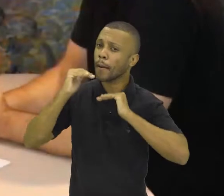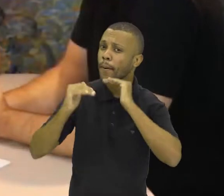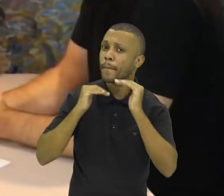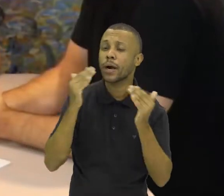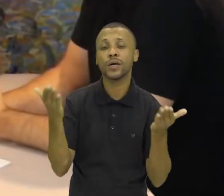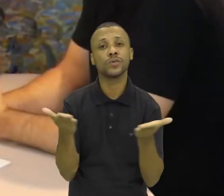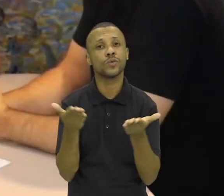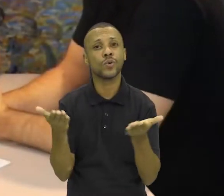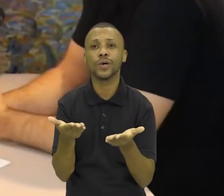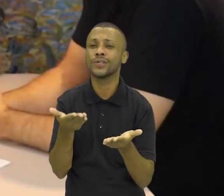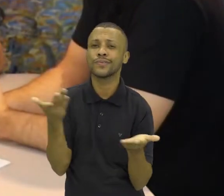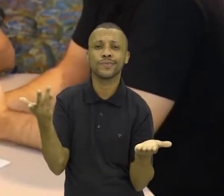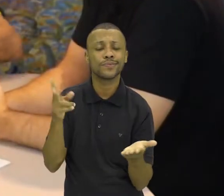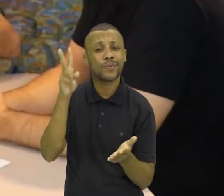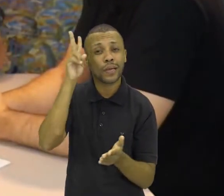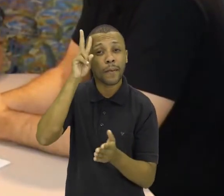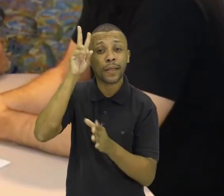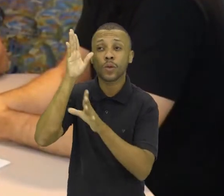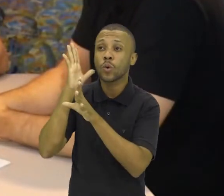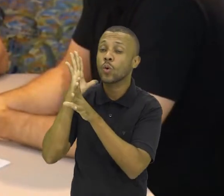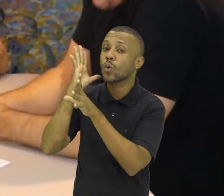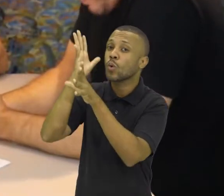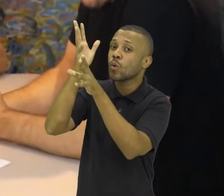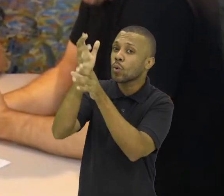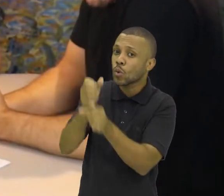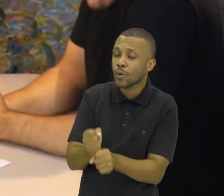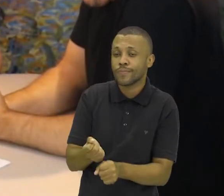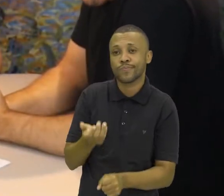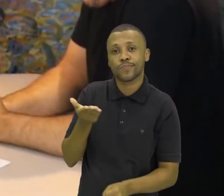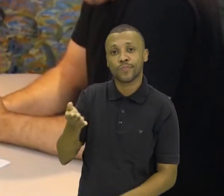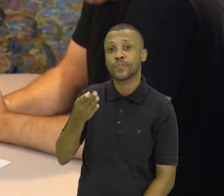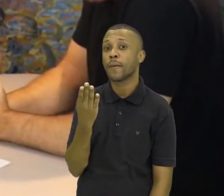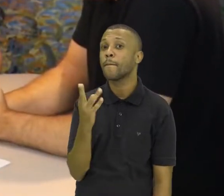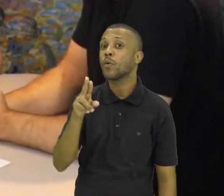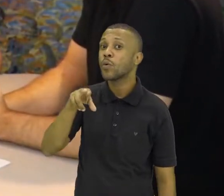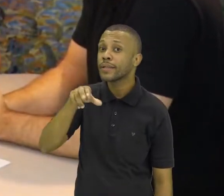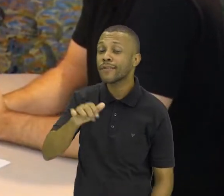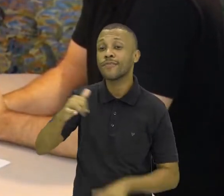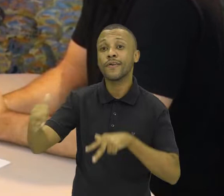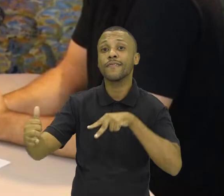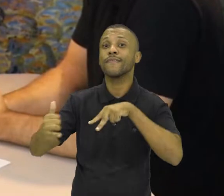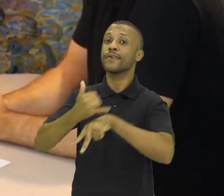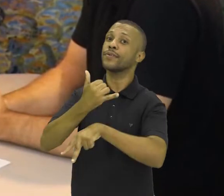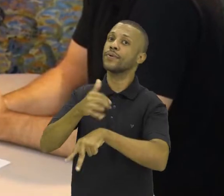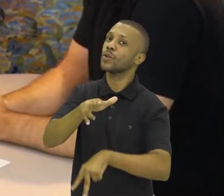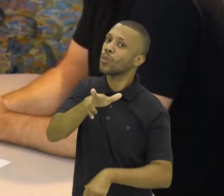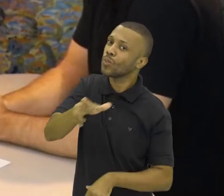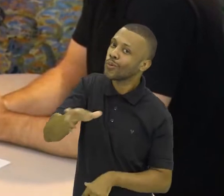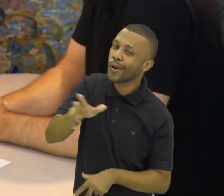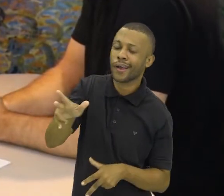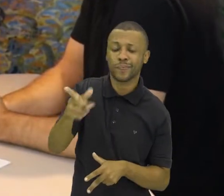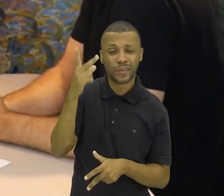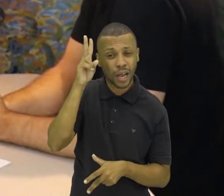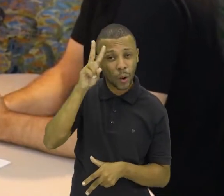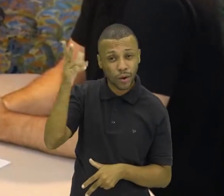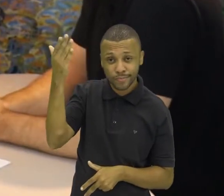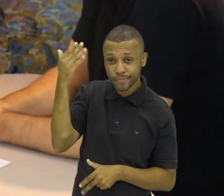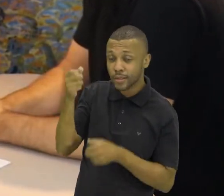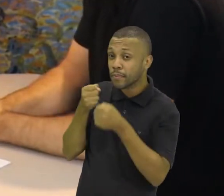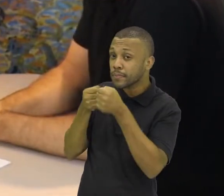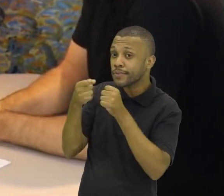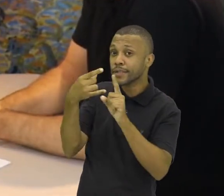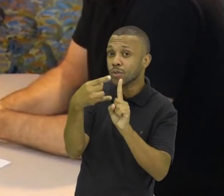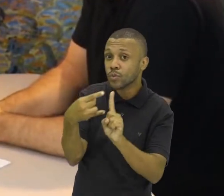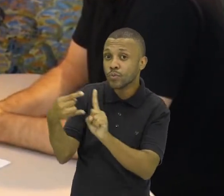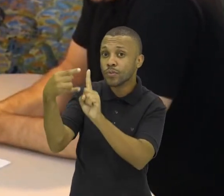inclusive meio que refazendo, né, Bruno? O Bruno, eu digo aqui que ele foi uma vítima, né? Ele foi vítima que fiz uma